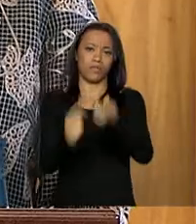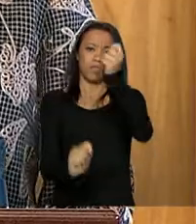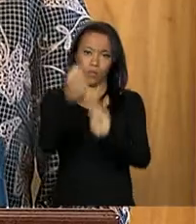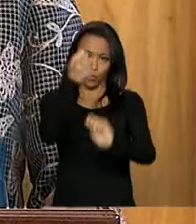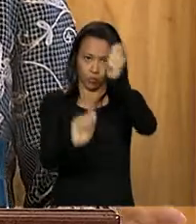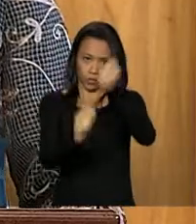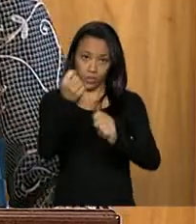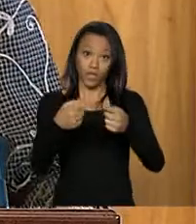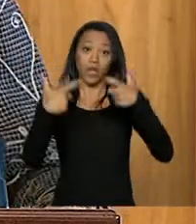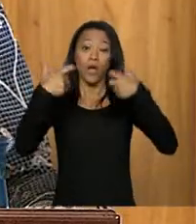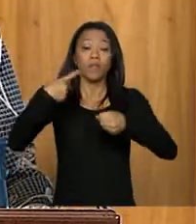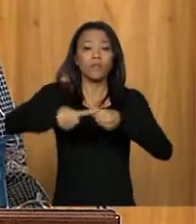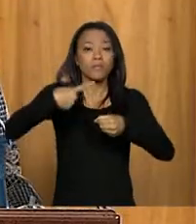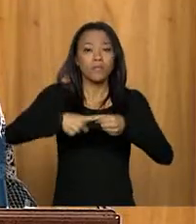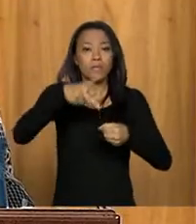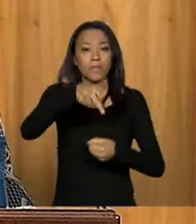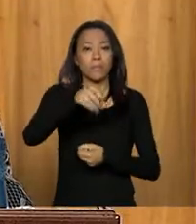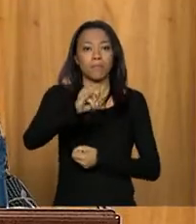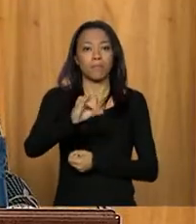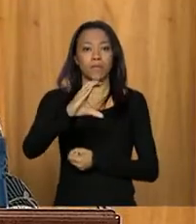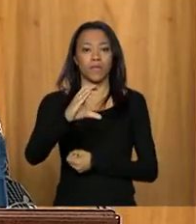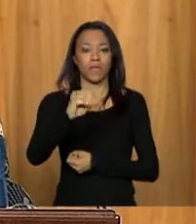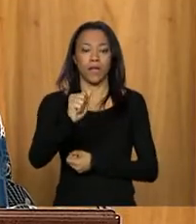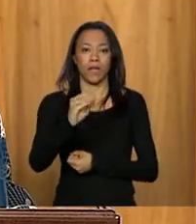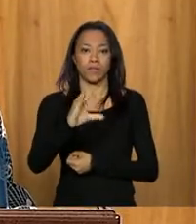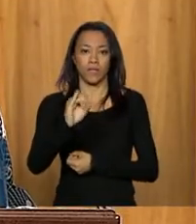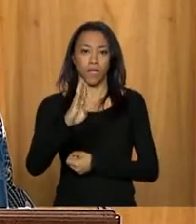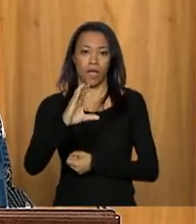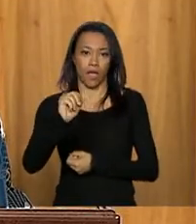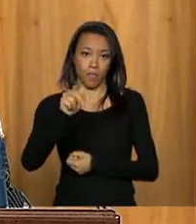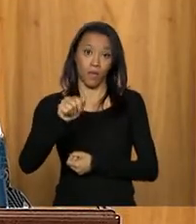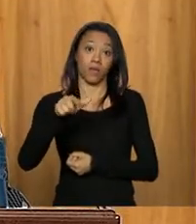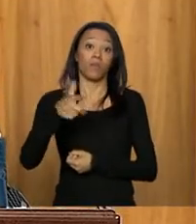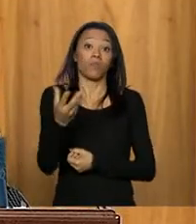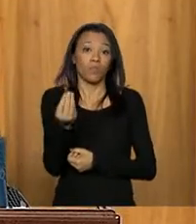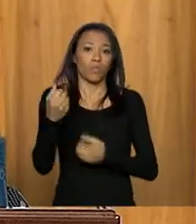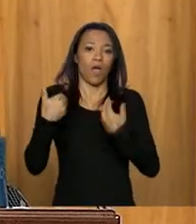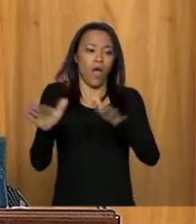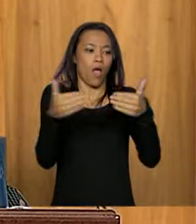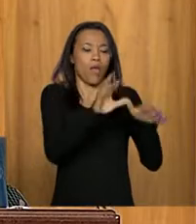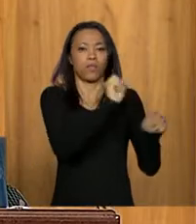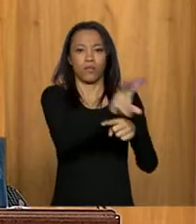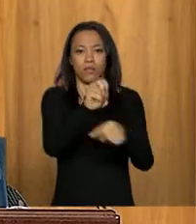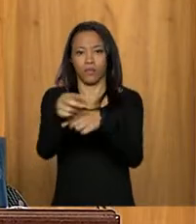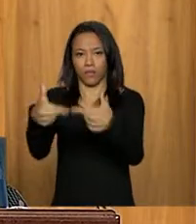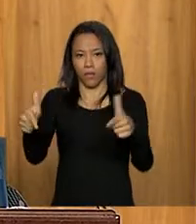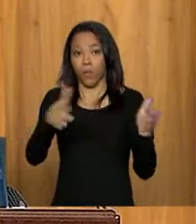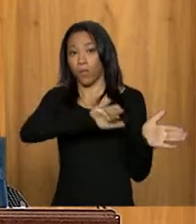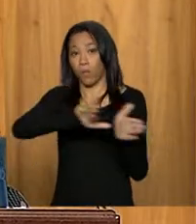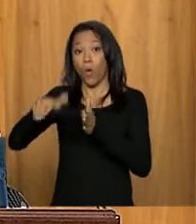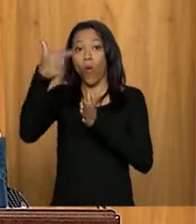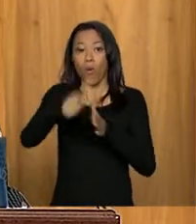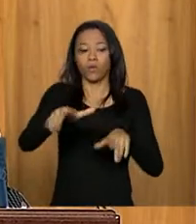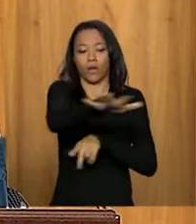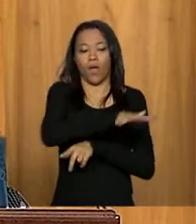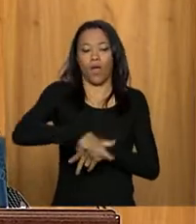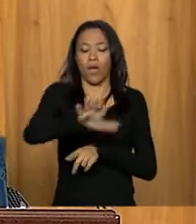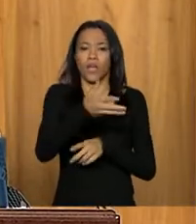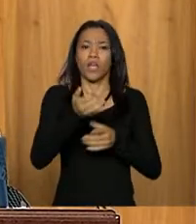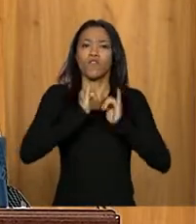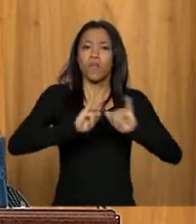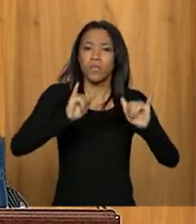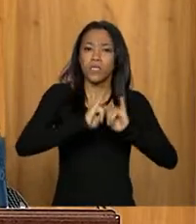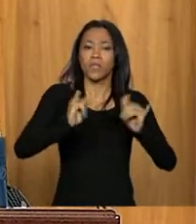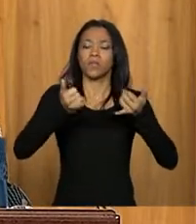são 5 mil postos de trabalho. Os acordos no campo das tecnologias da informação e da comunicação